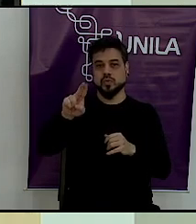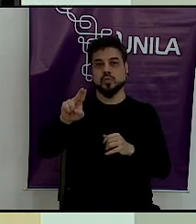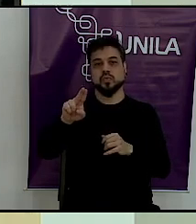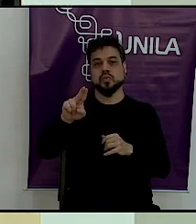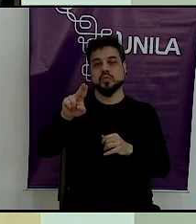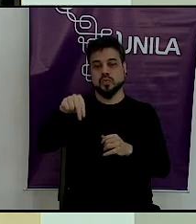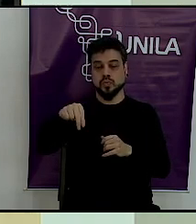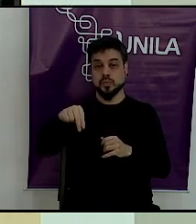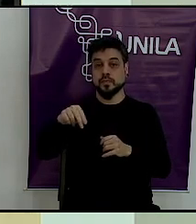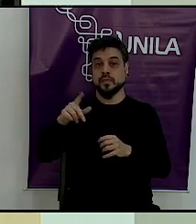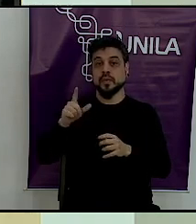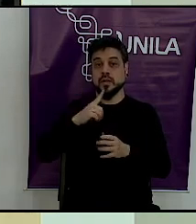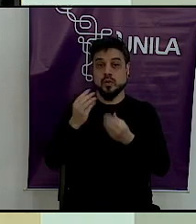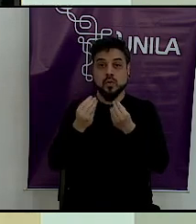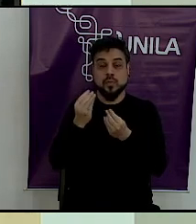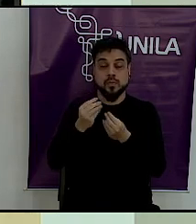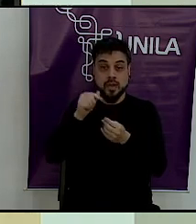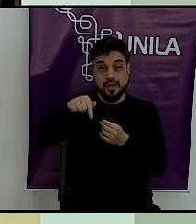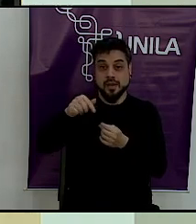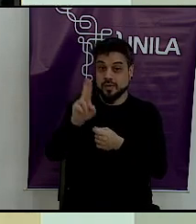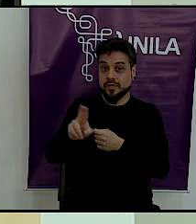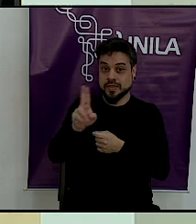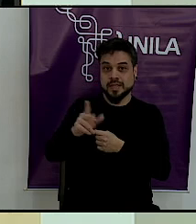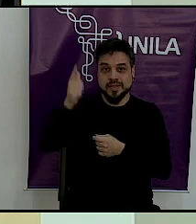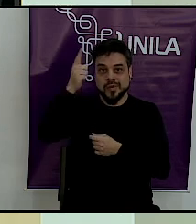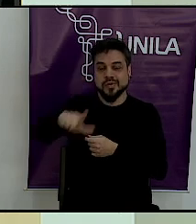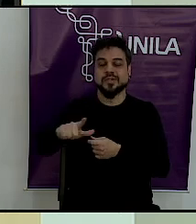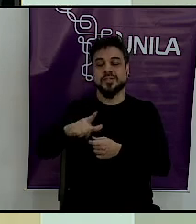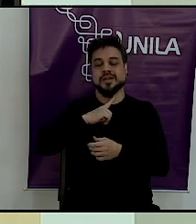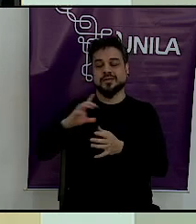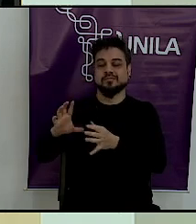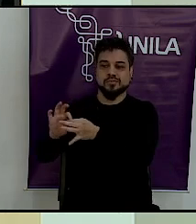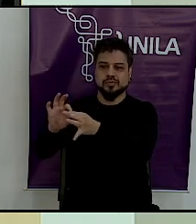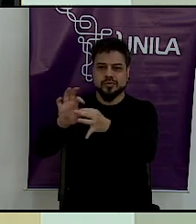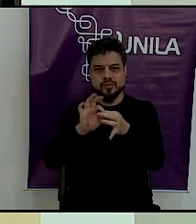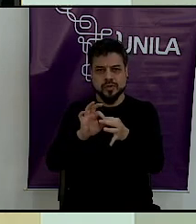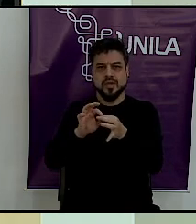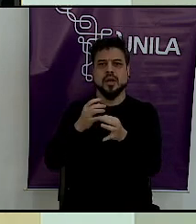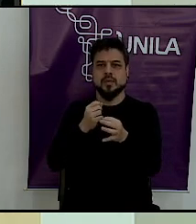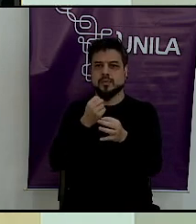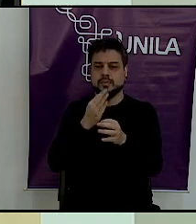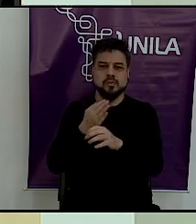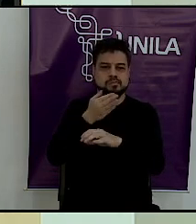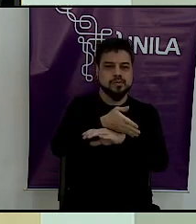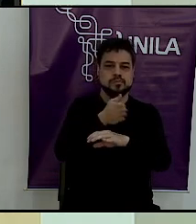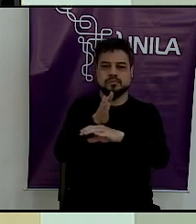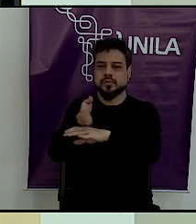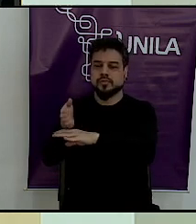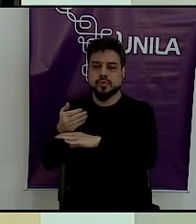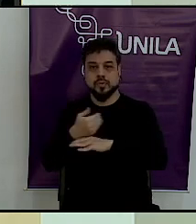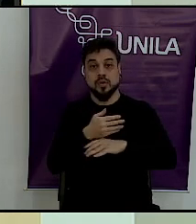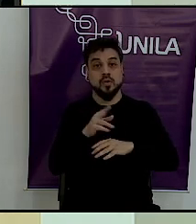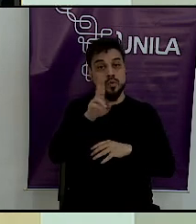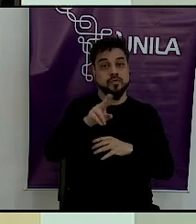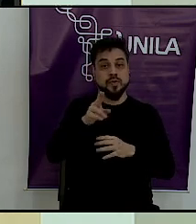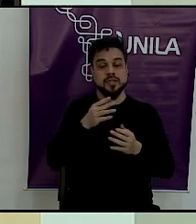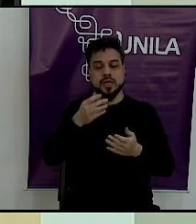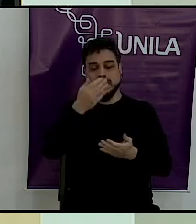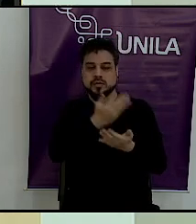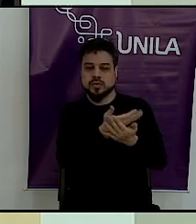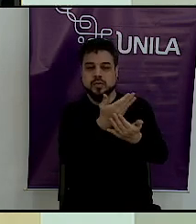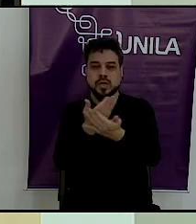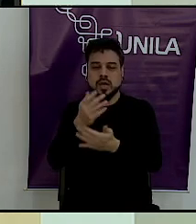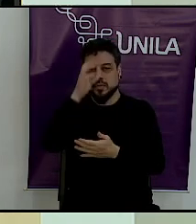cria para a universidade, para alunos, docentes e servidores em termos de mobilidade. Então, a gente também está procurando alocar um pouco mais